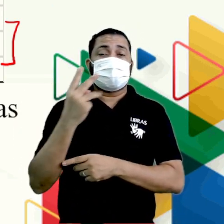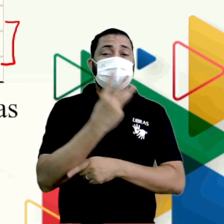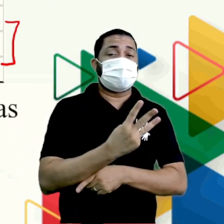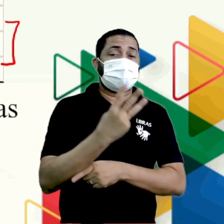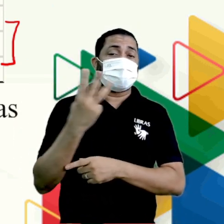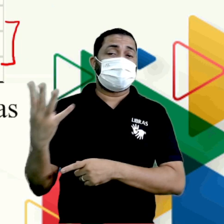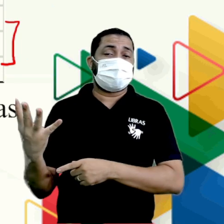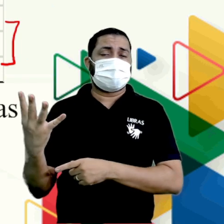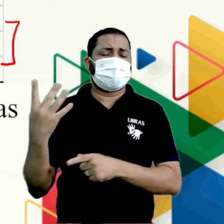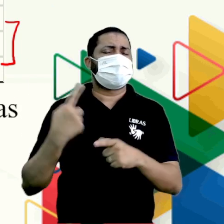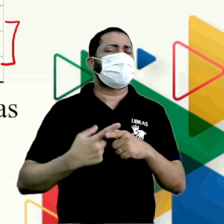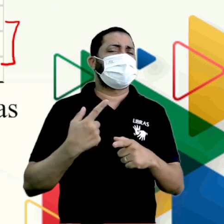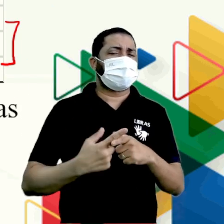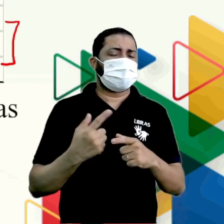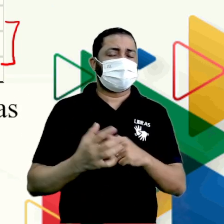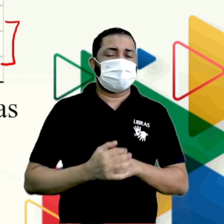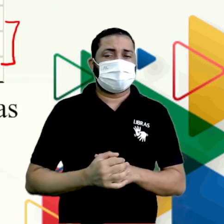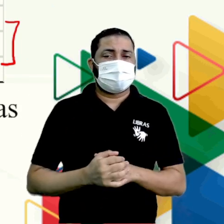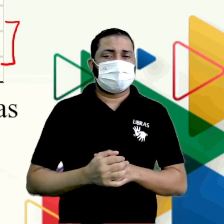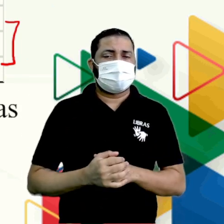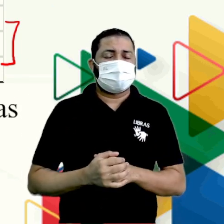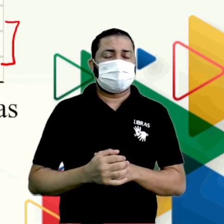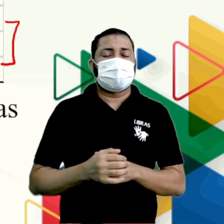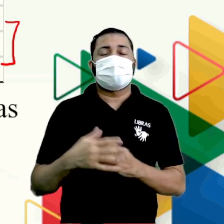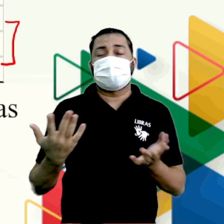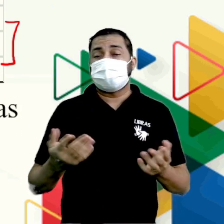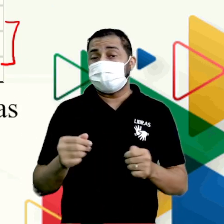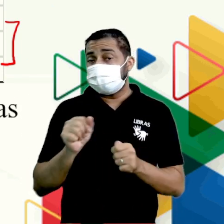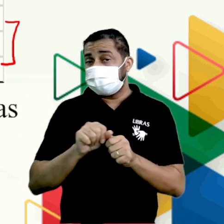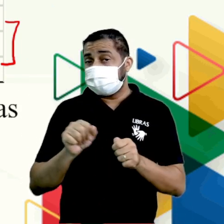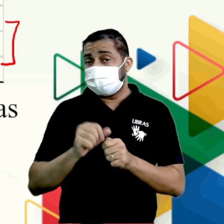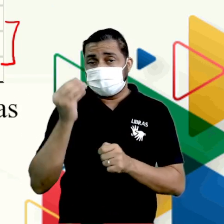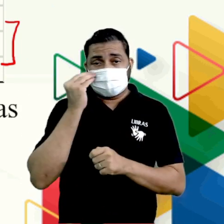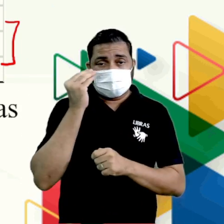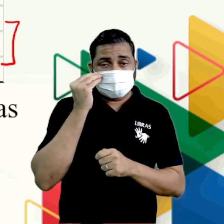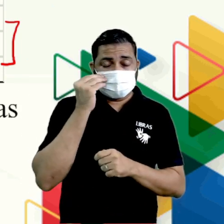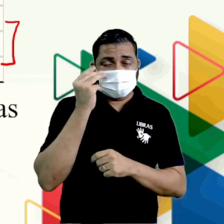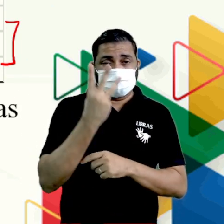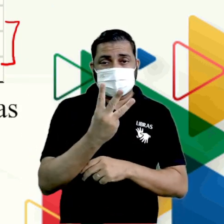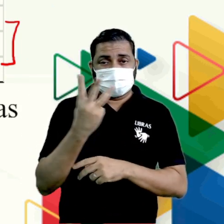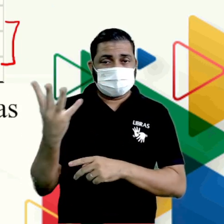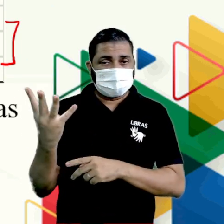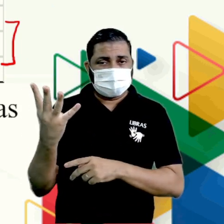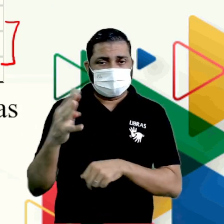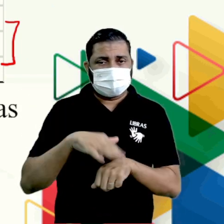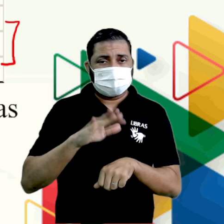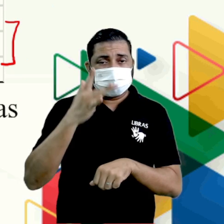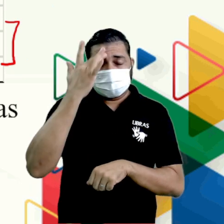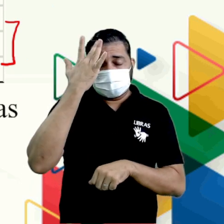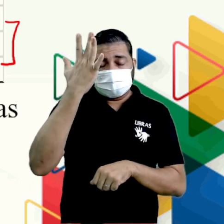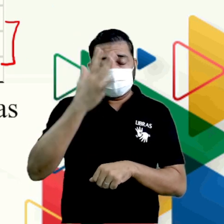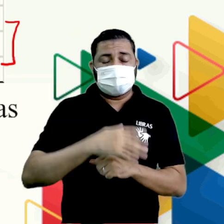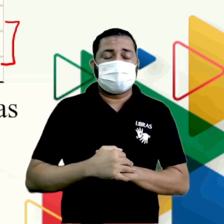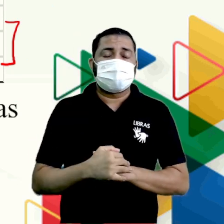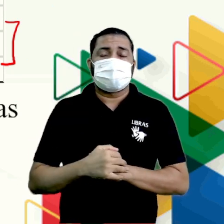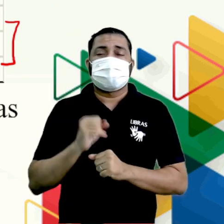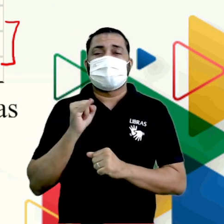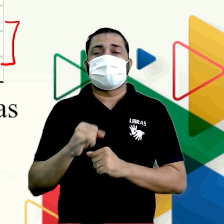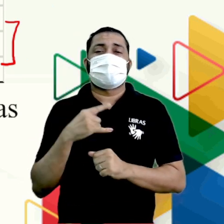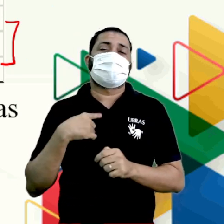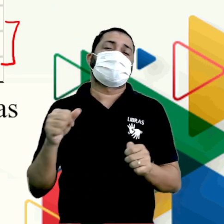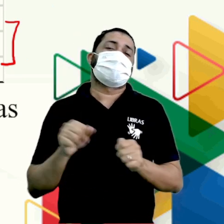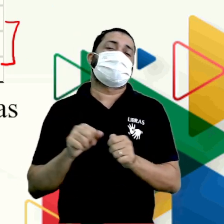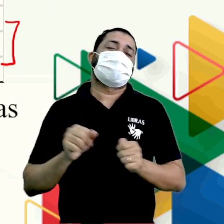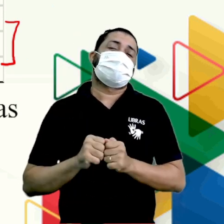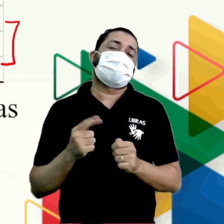e 4. Por que, Aquiles? Vamos fazer um teste aí só com a 3 e 4, que é a mais fácil. Se eu fosse fazer